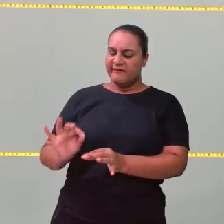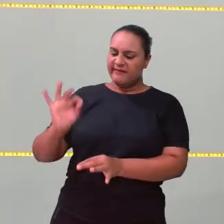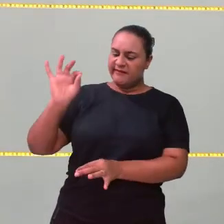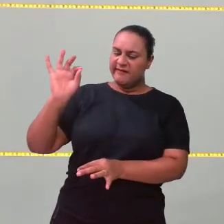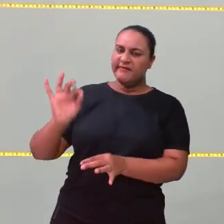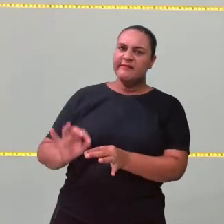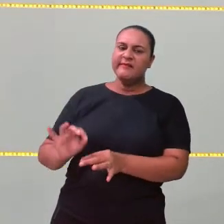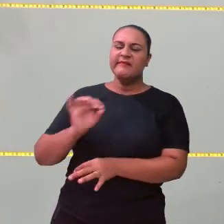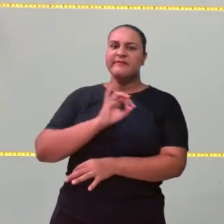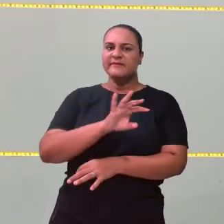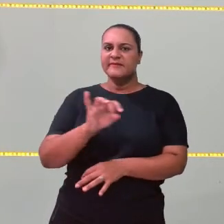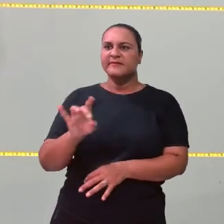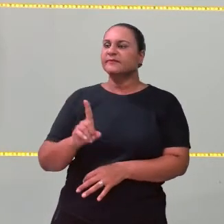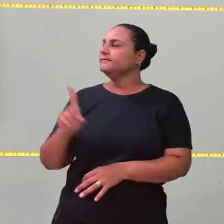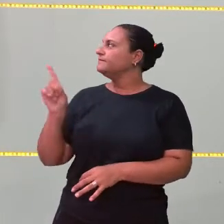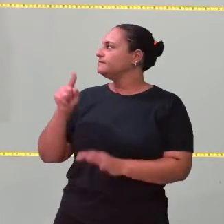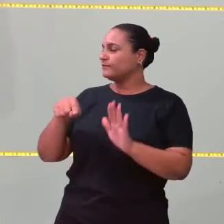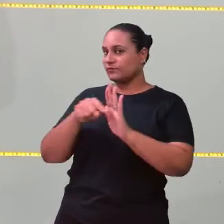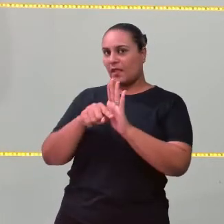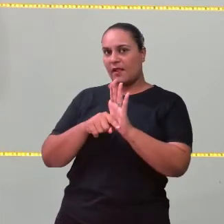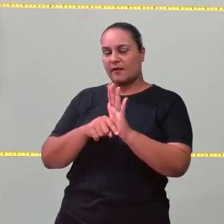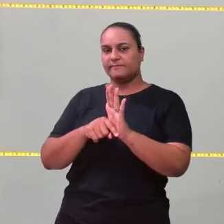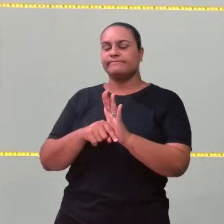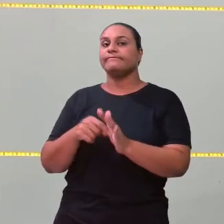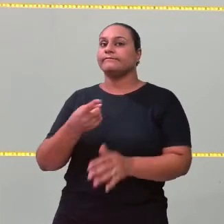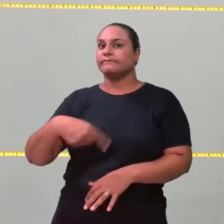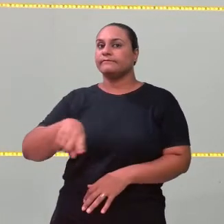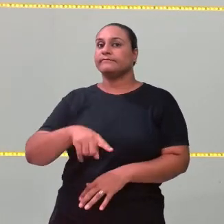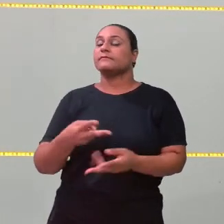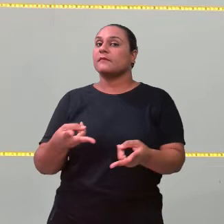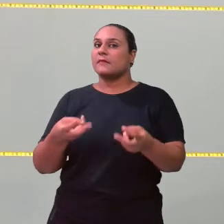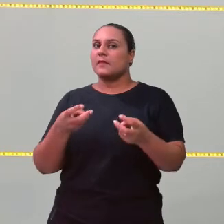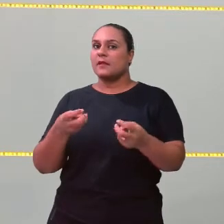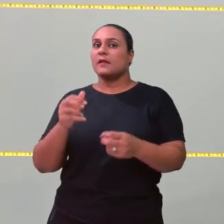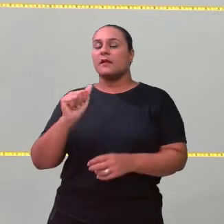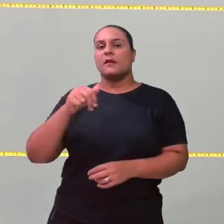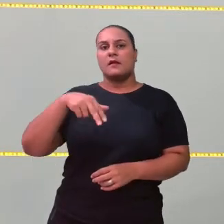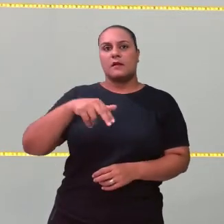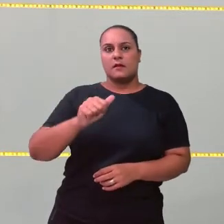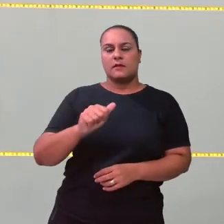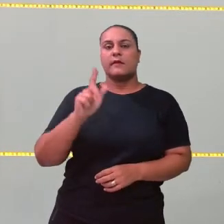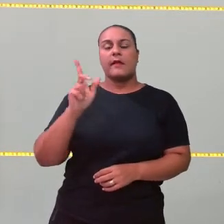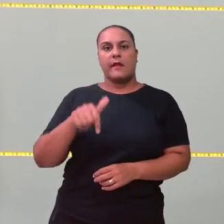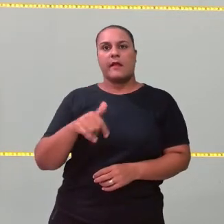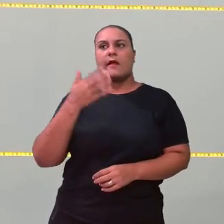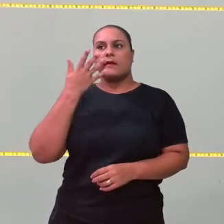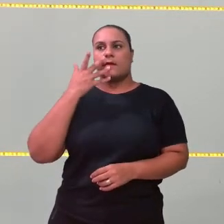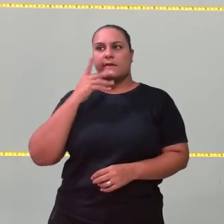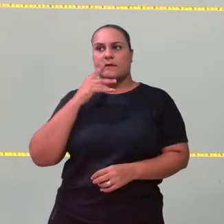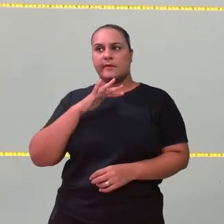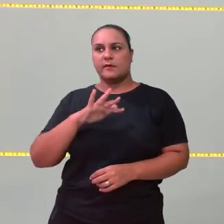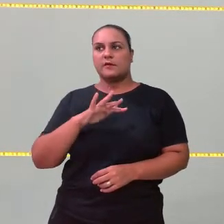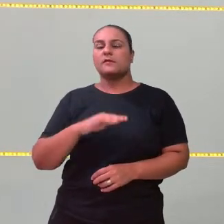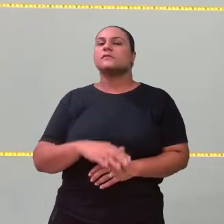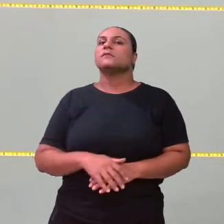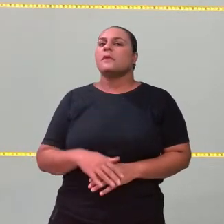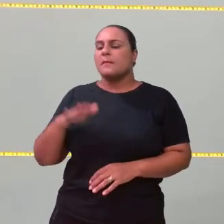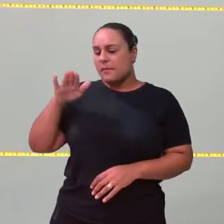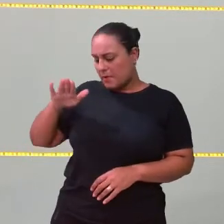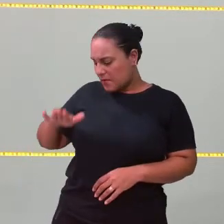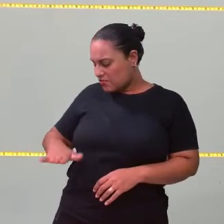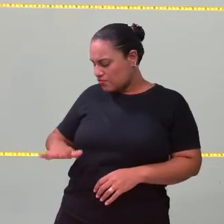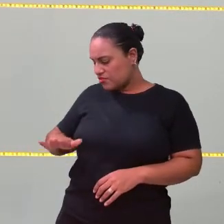cada estudante. Então, como vocês puderam ver, Ana é a criança, né, mais